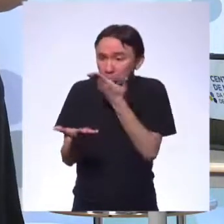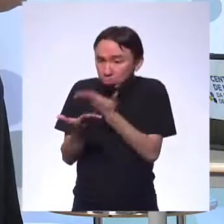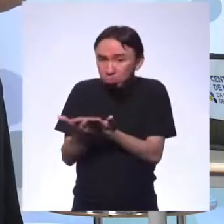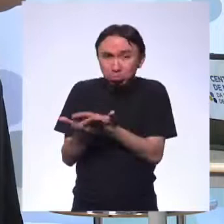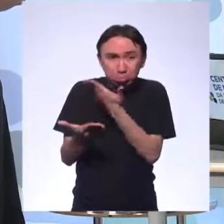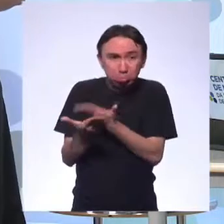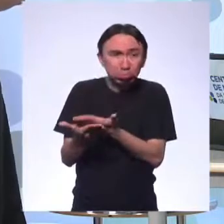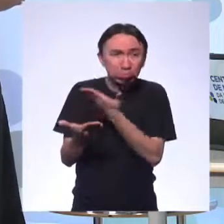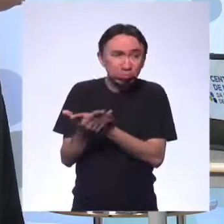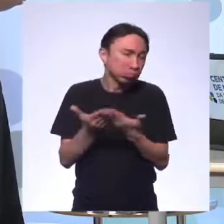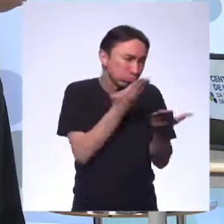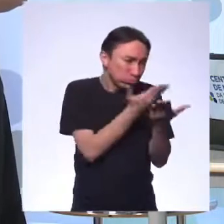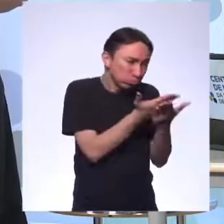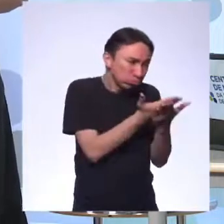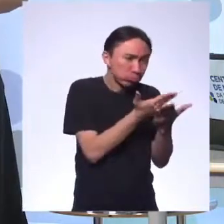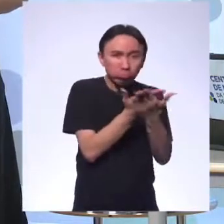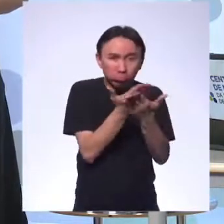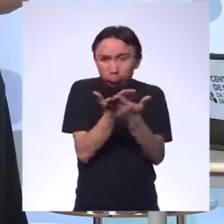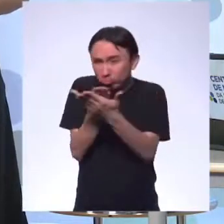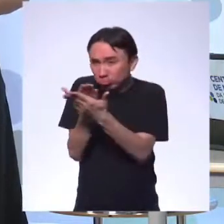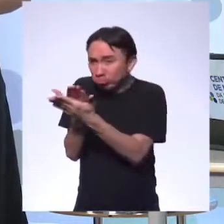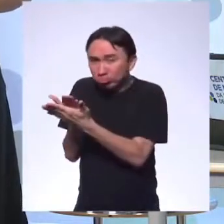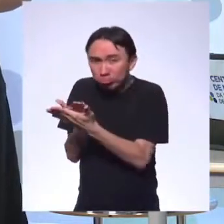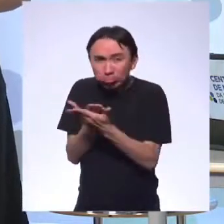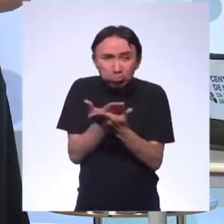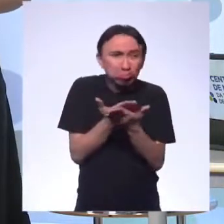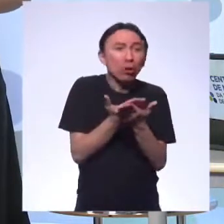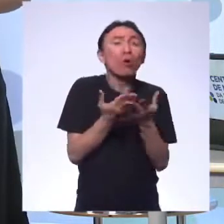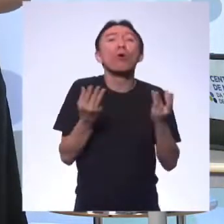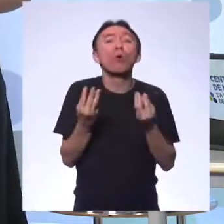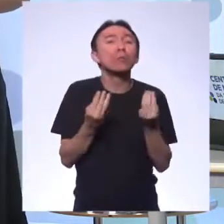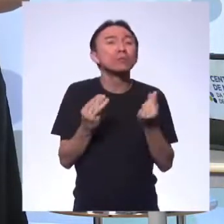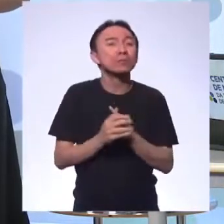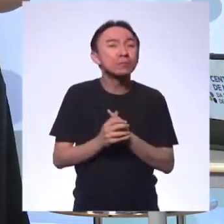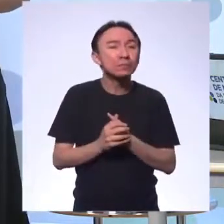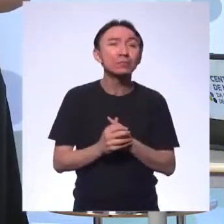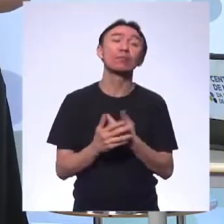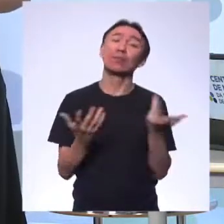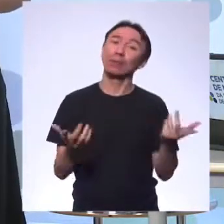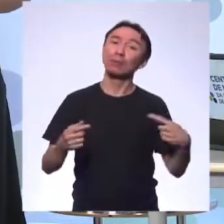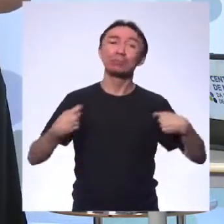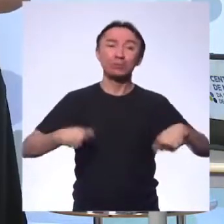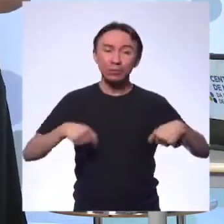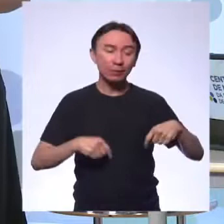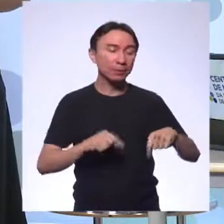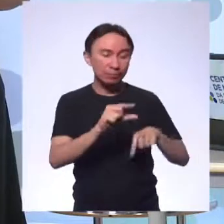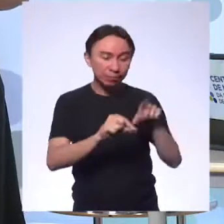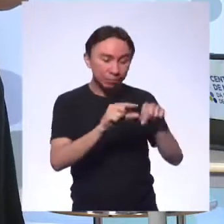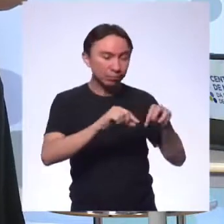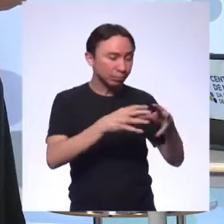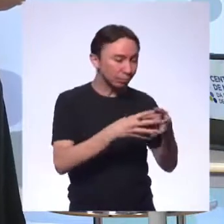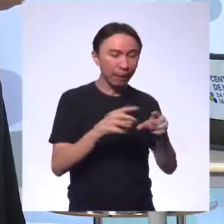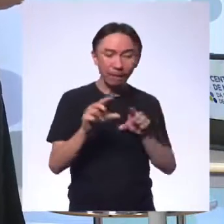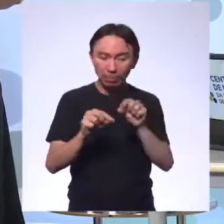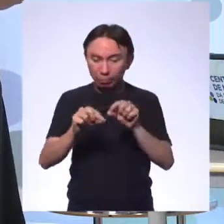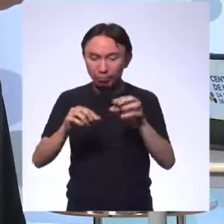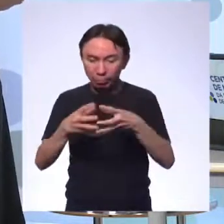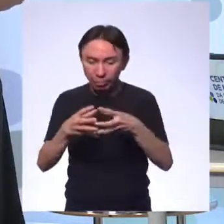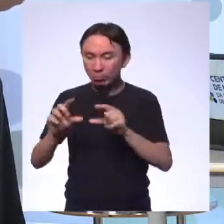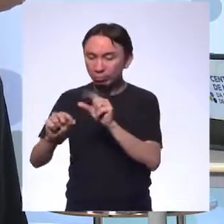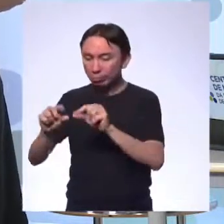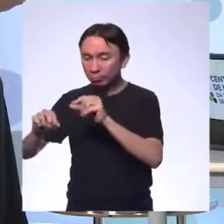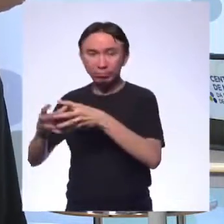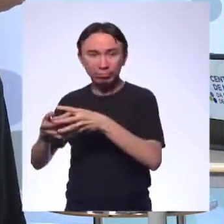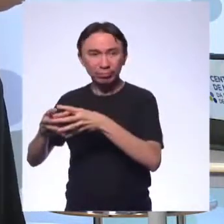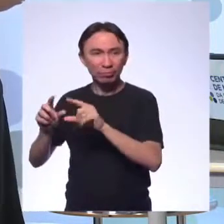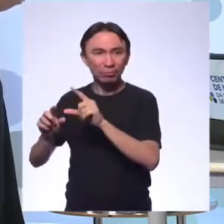vivos. E aí vem o que a gente fala de como classificação. Então, a gente gosta de agrupar aí